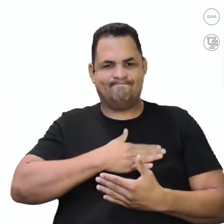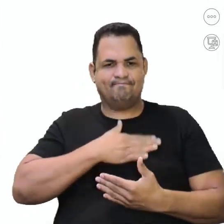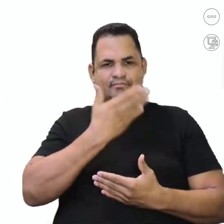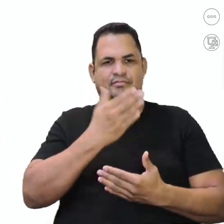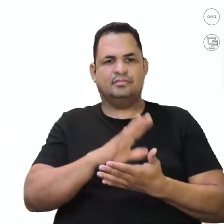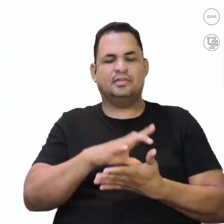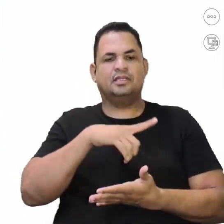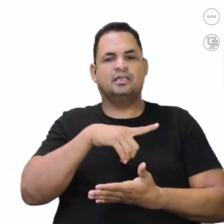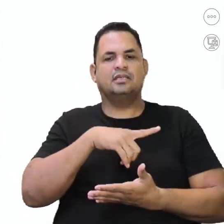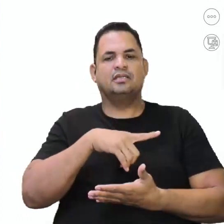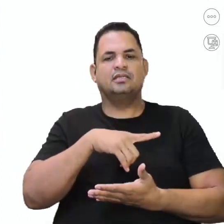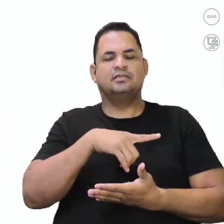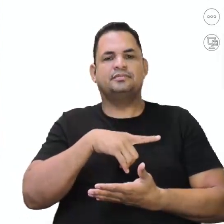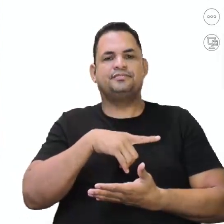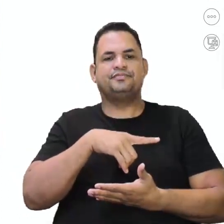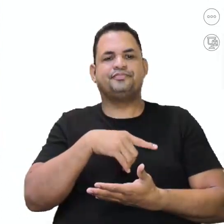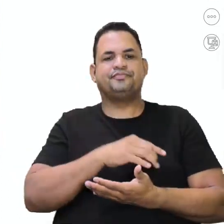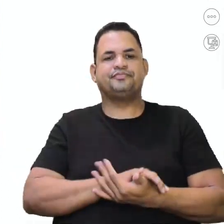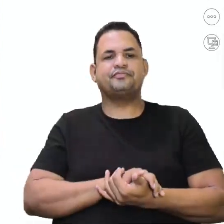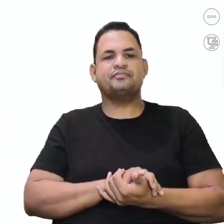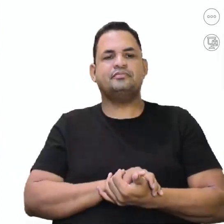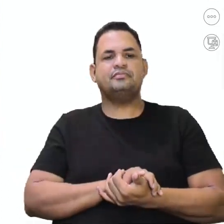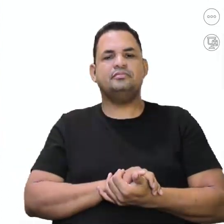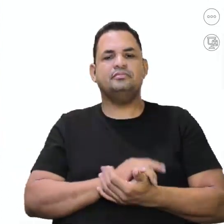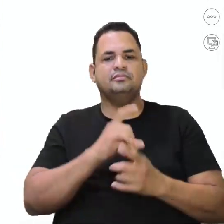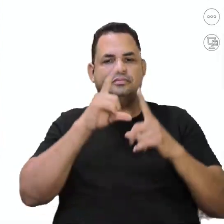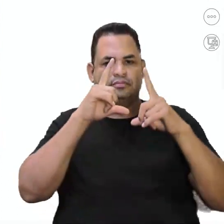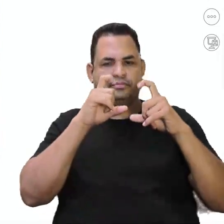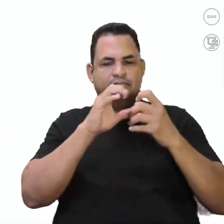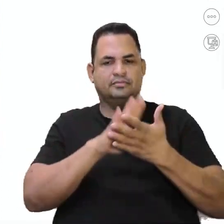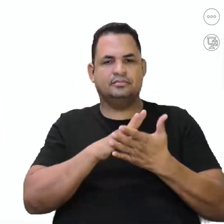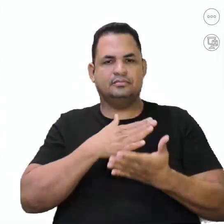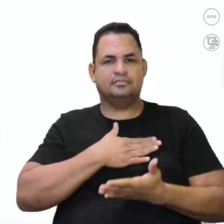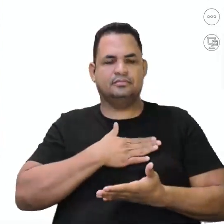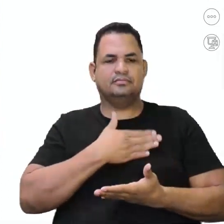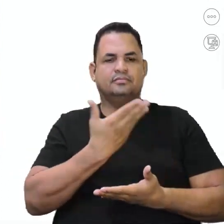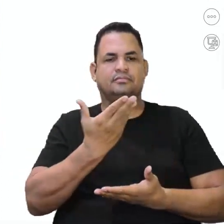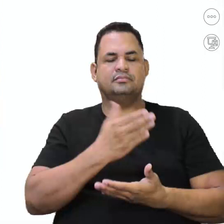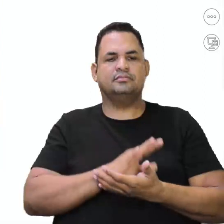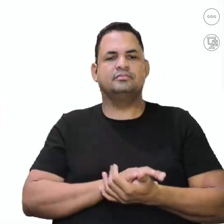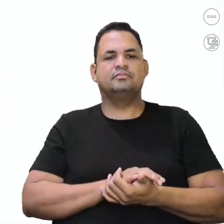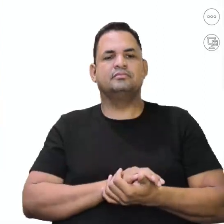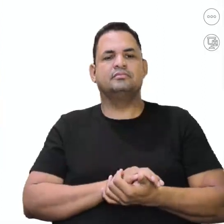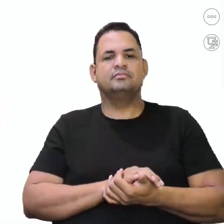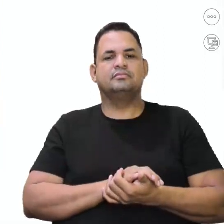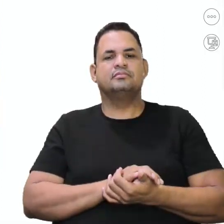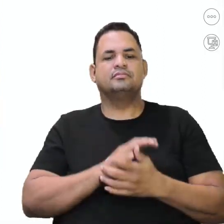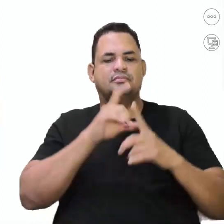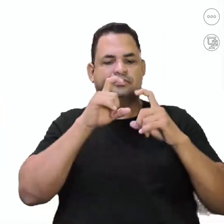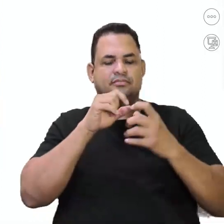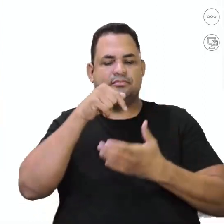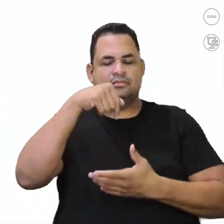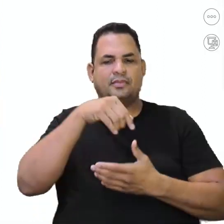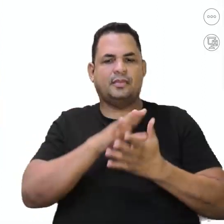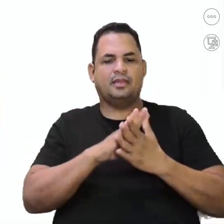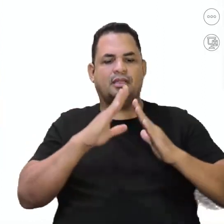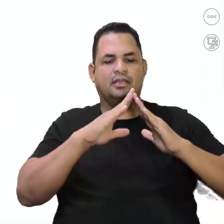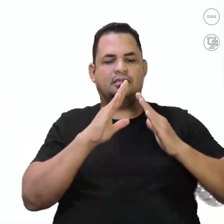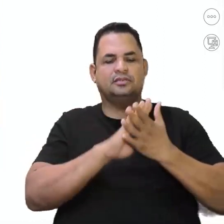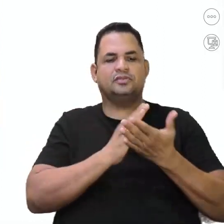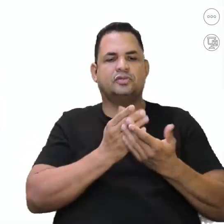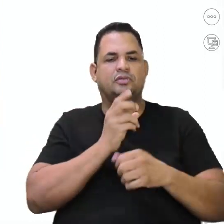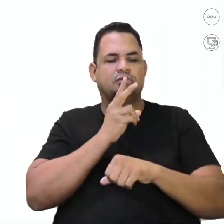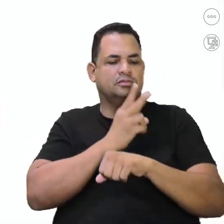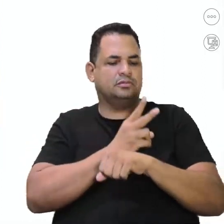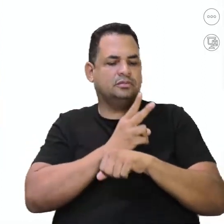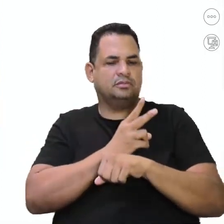olha só, temos aqui uma picture, uma foto, minha, que foi inclusive tirada aqui na escola onde nós